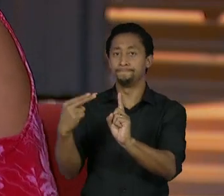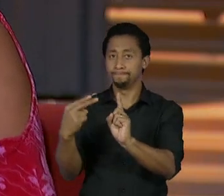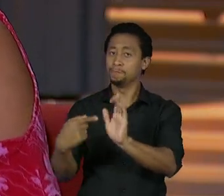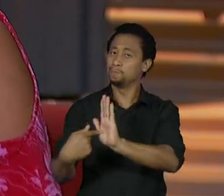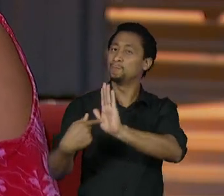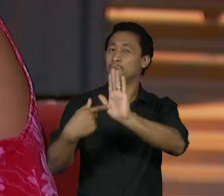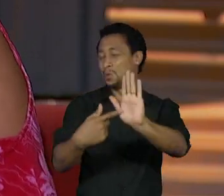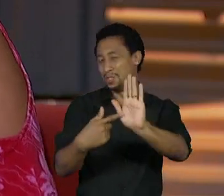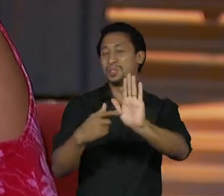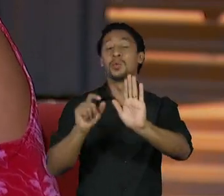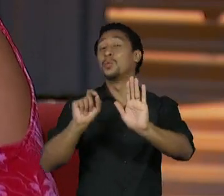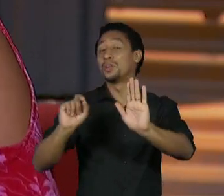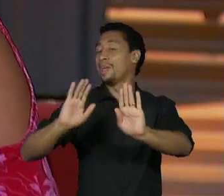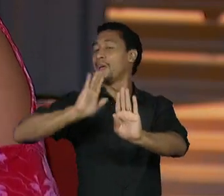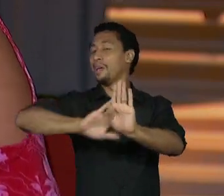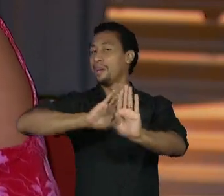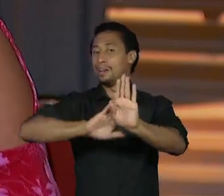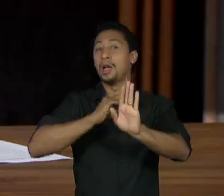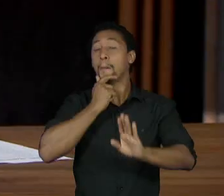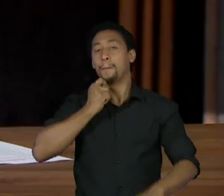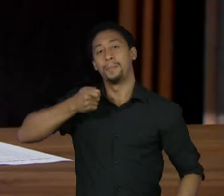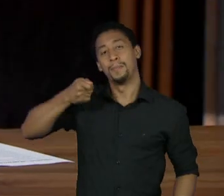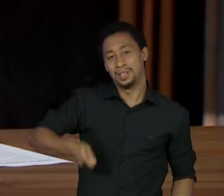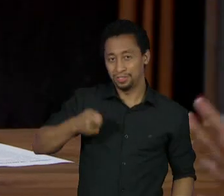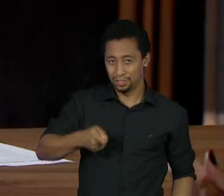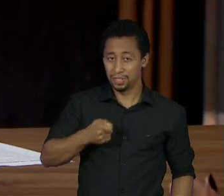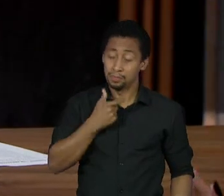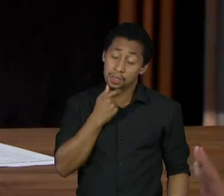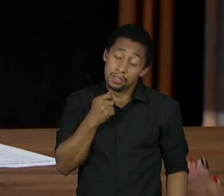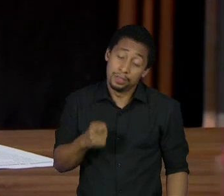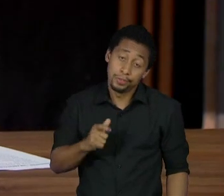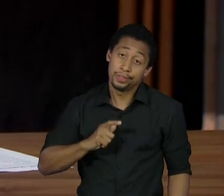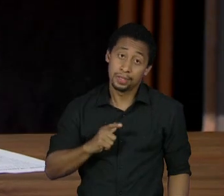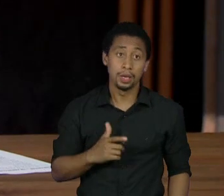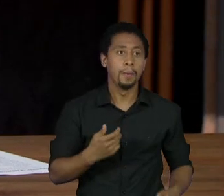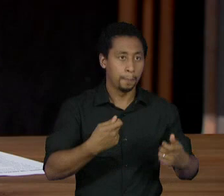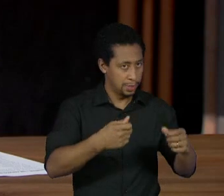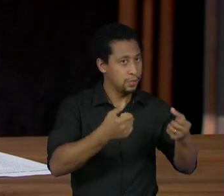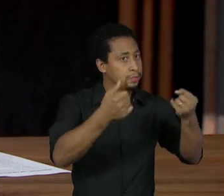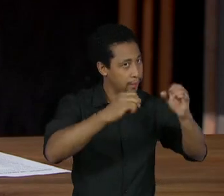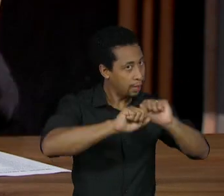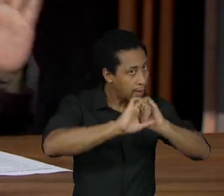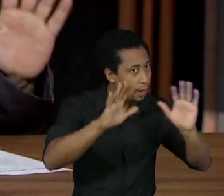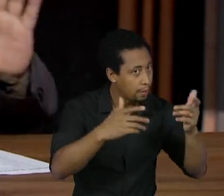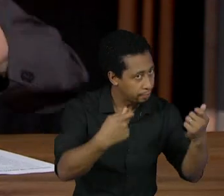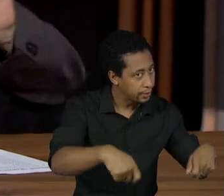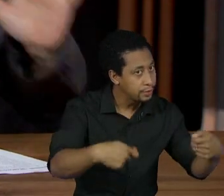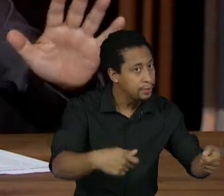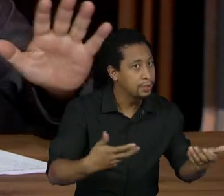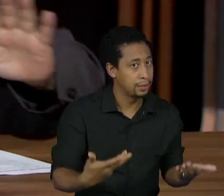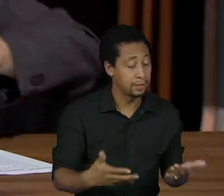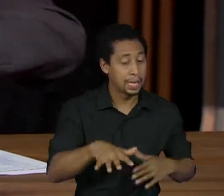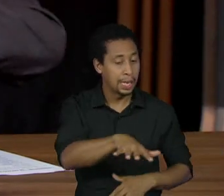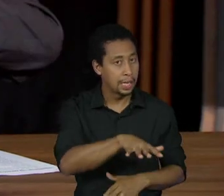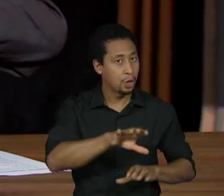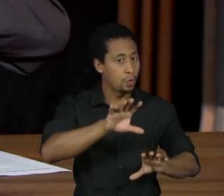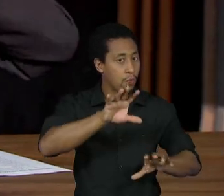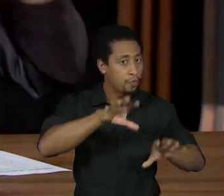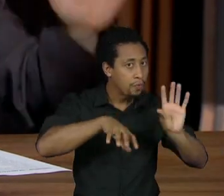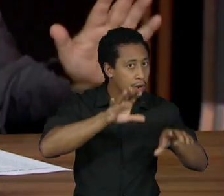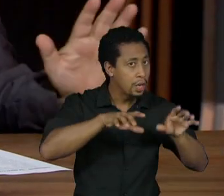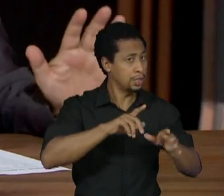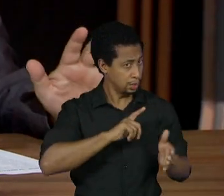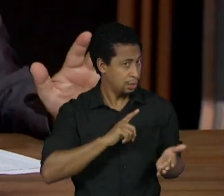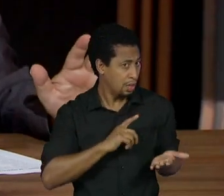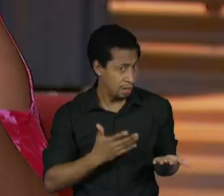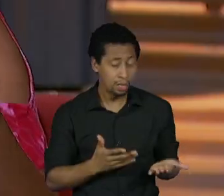pelo machismo, né, por esse processo de objetificação que existe. É bom a gente deixar claro, existe. Inclusive no funk. Exato. E não só